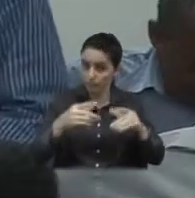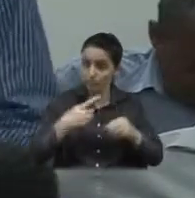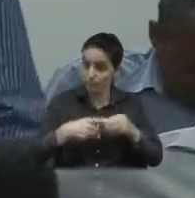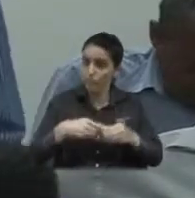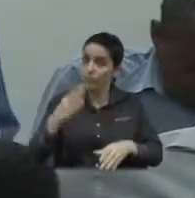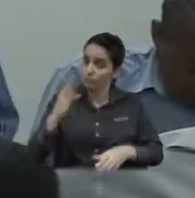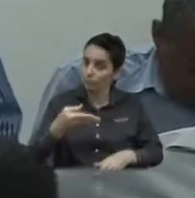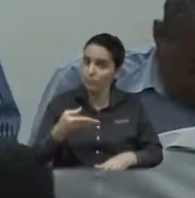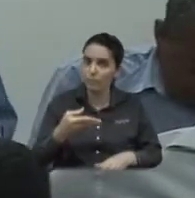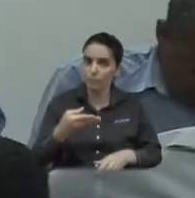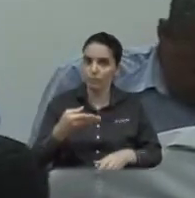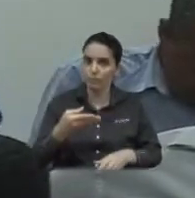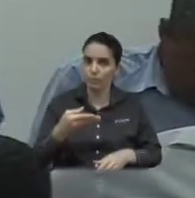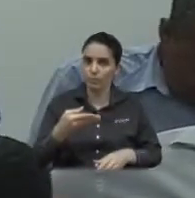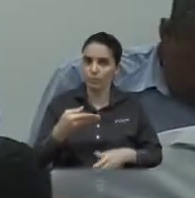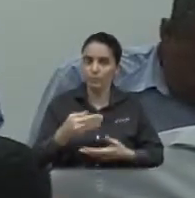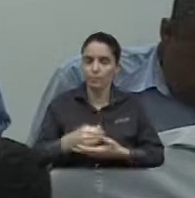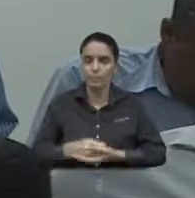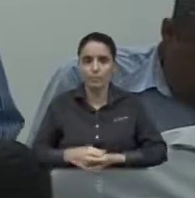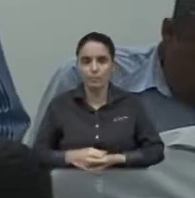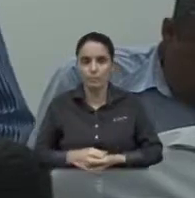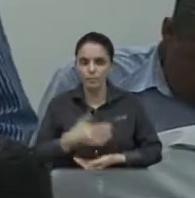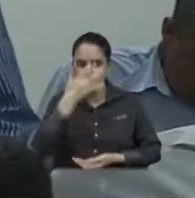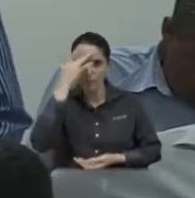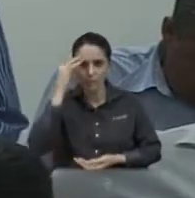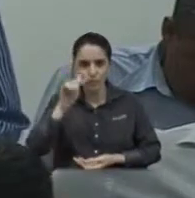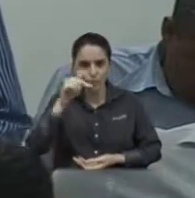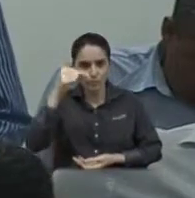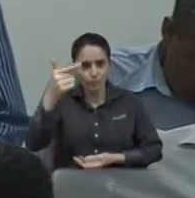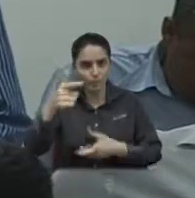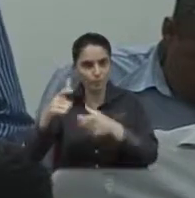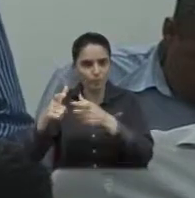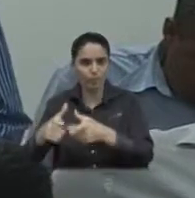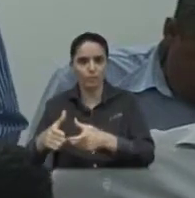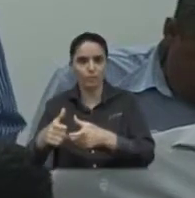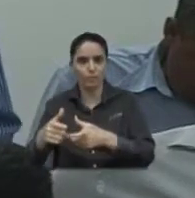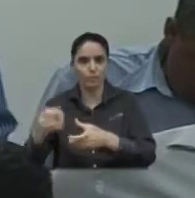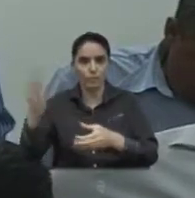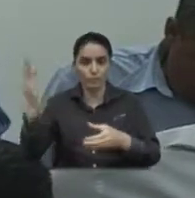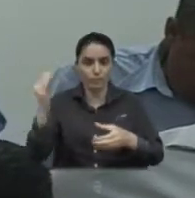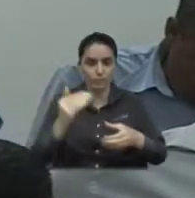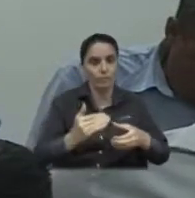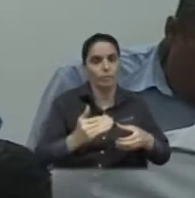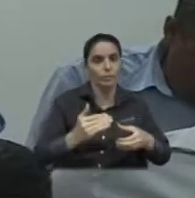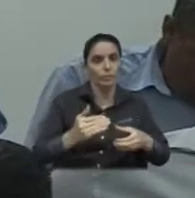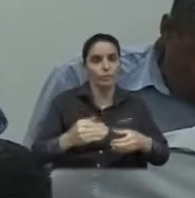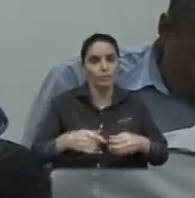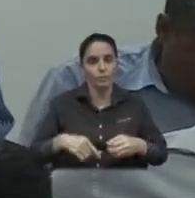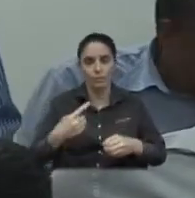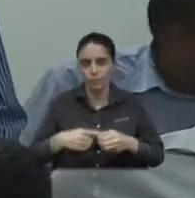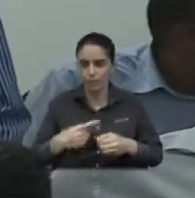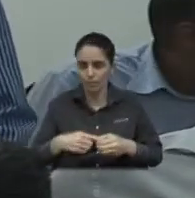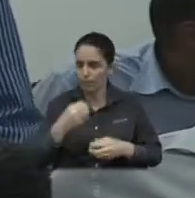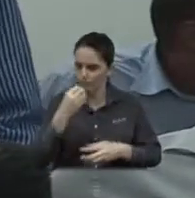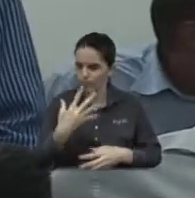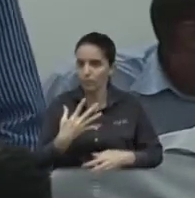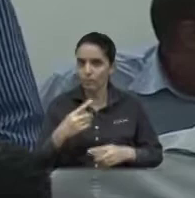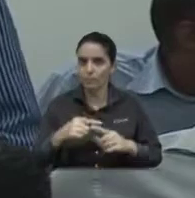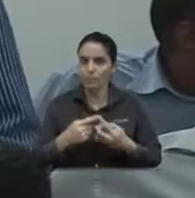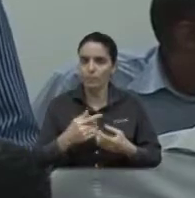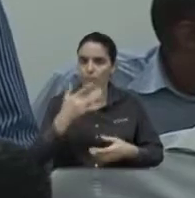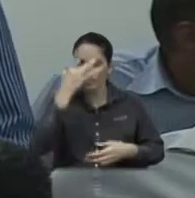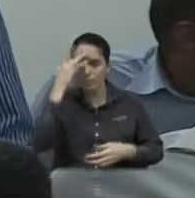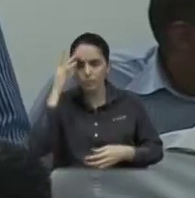legal, mas e o empresário que está aqui comendo grama,